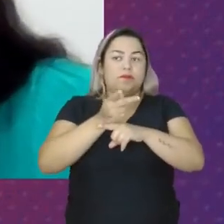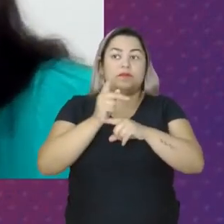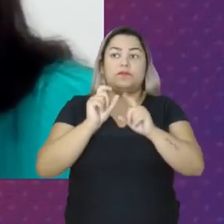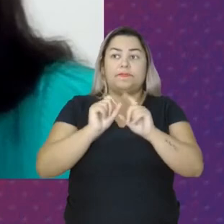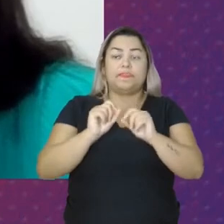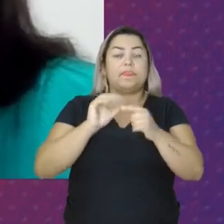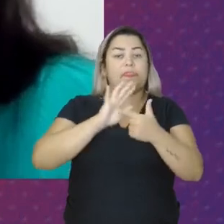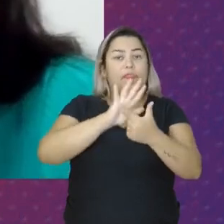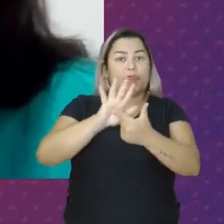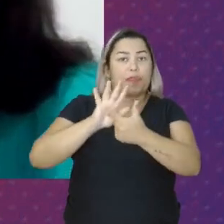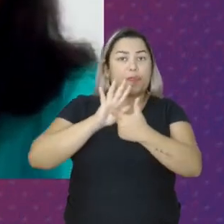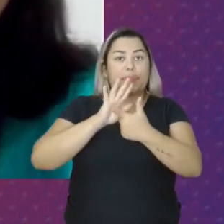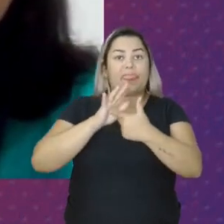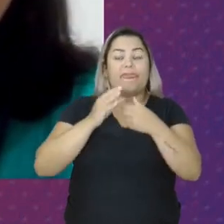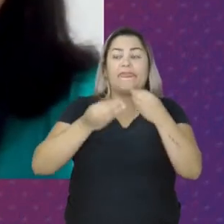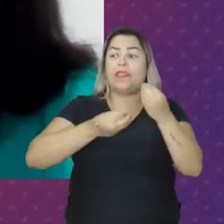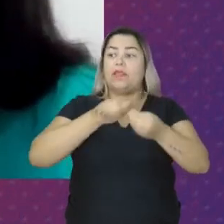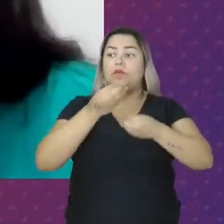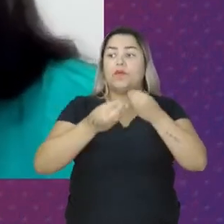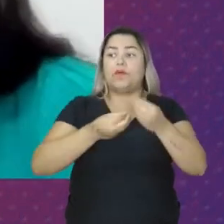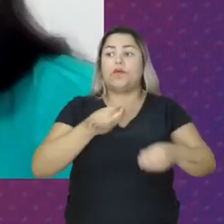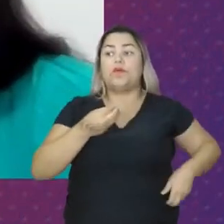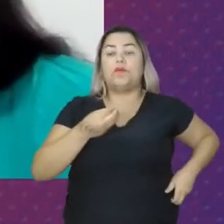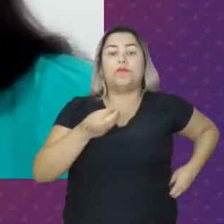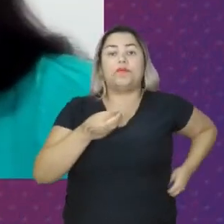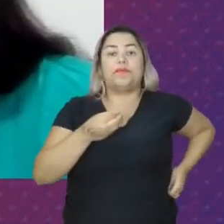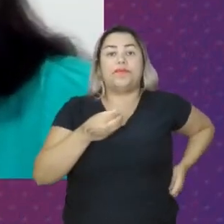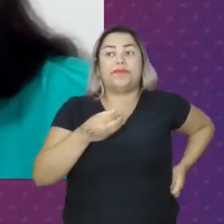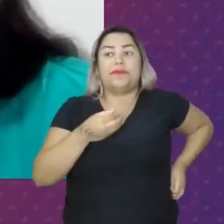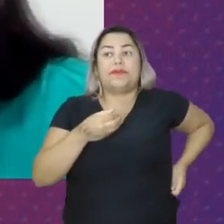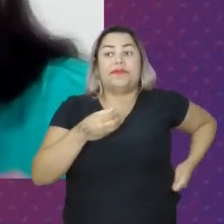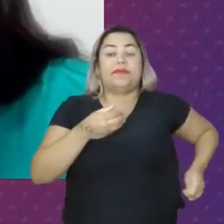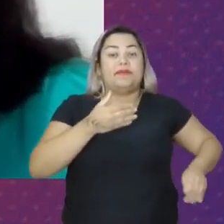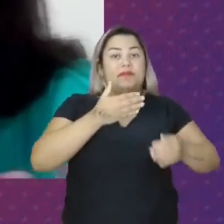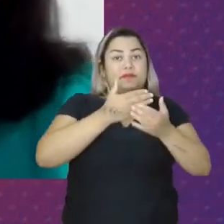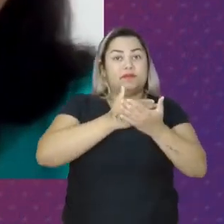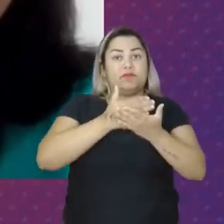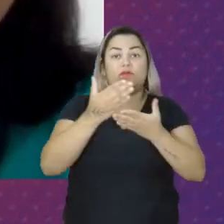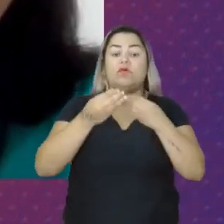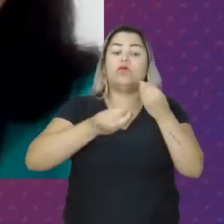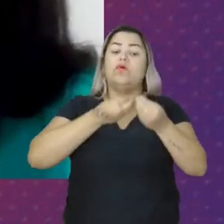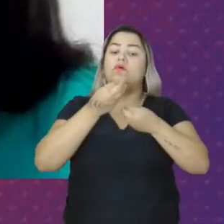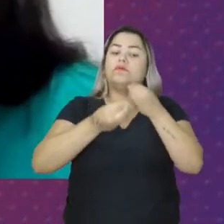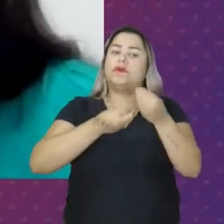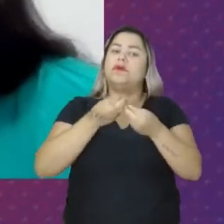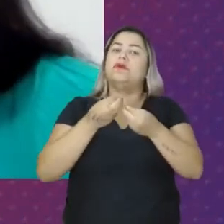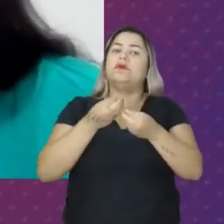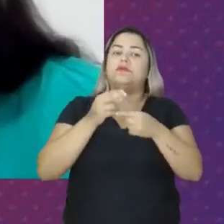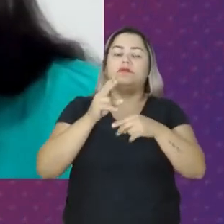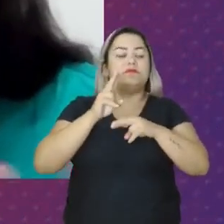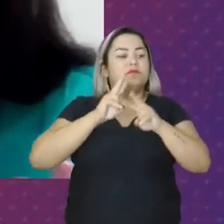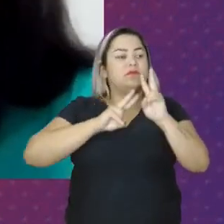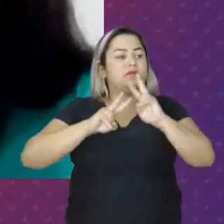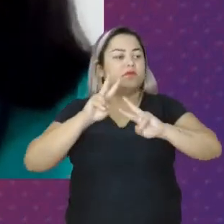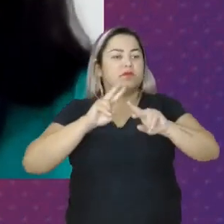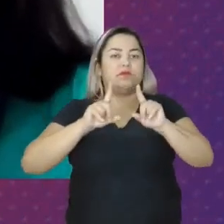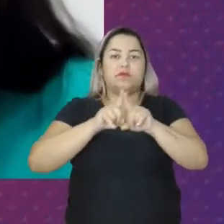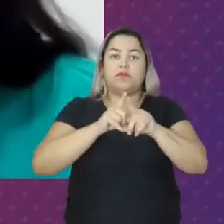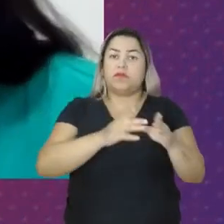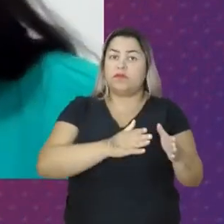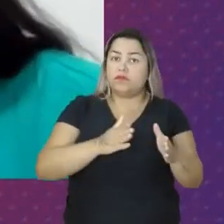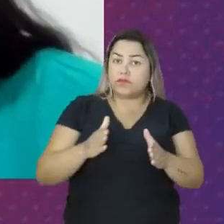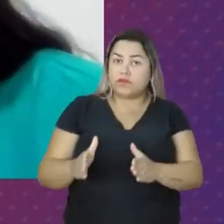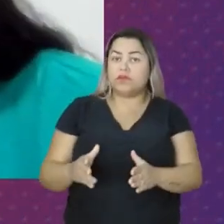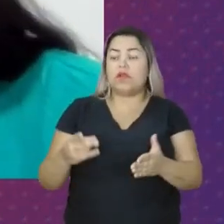para apresentar realmente quando foi que ela iniciou. Como era visto anteriormente, os processos que